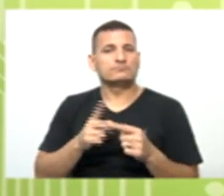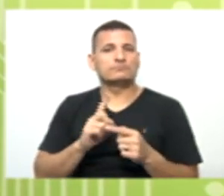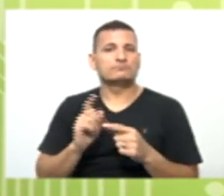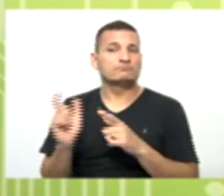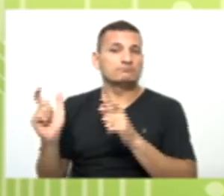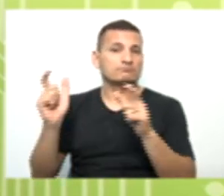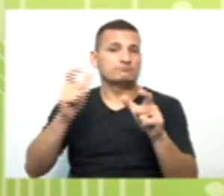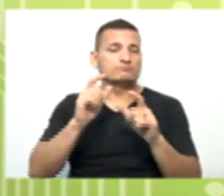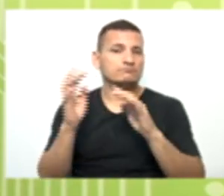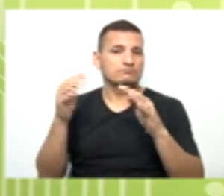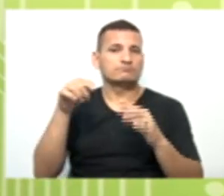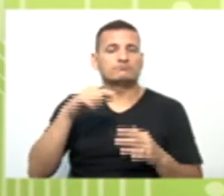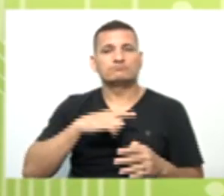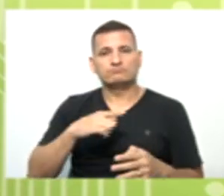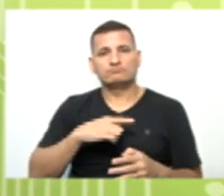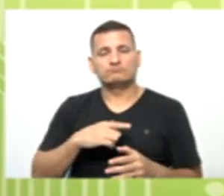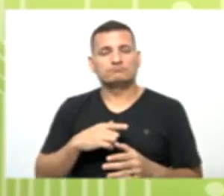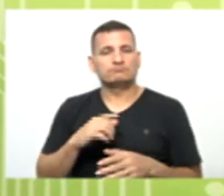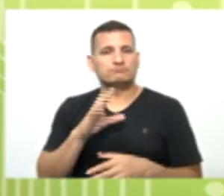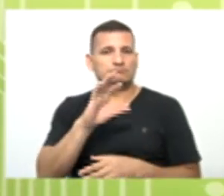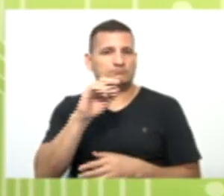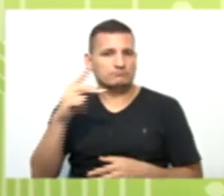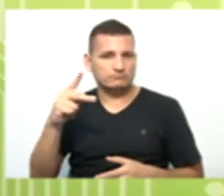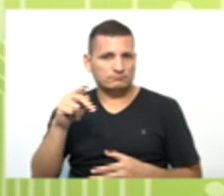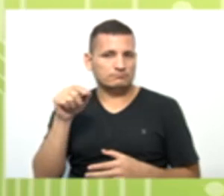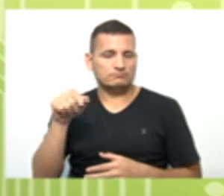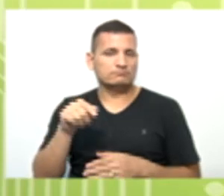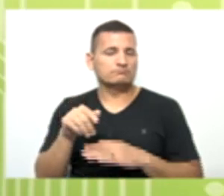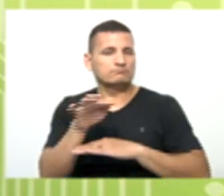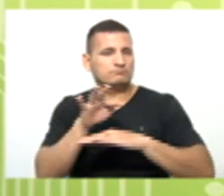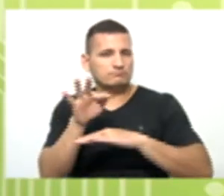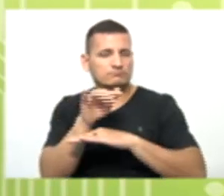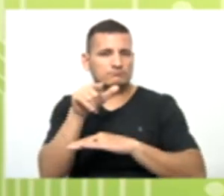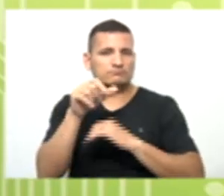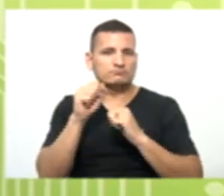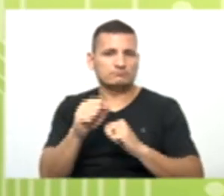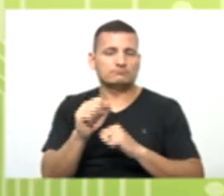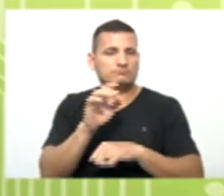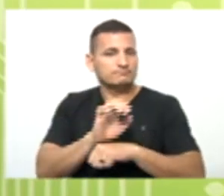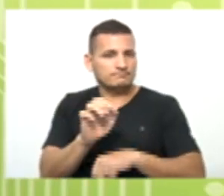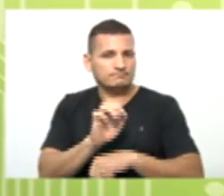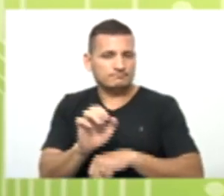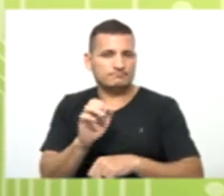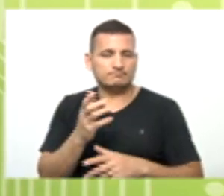que têm um ambiente desse formal para que você possa estagiar.